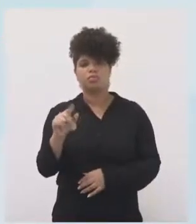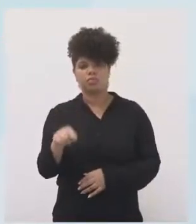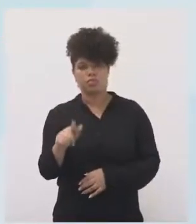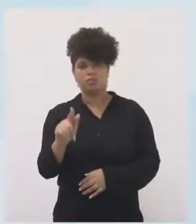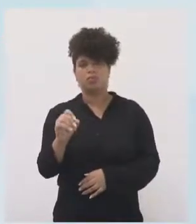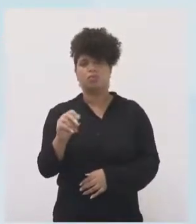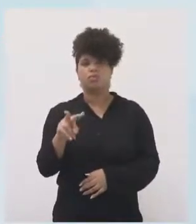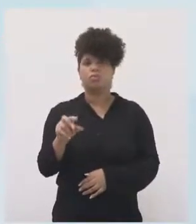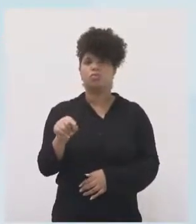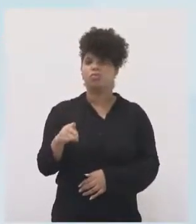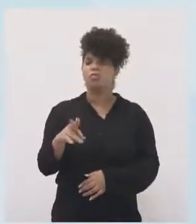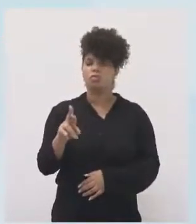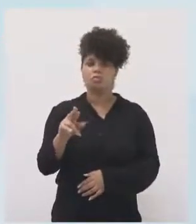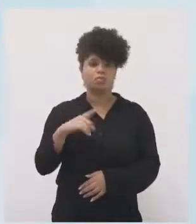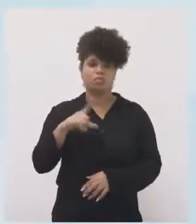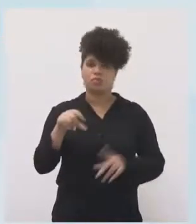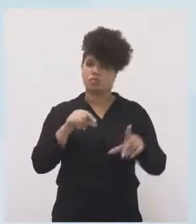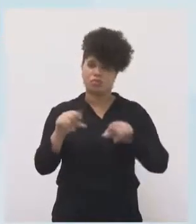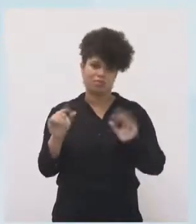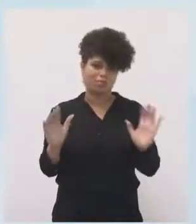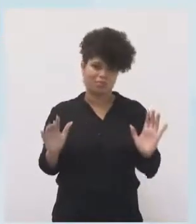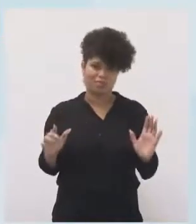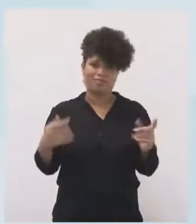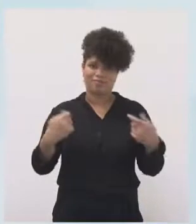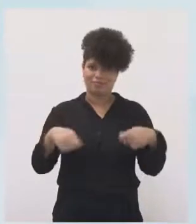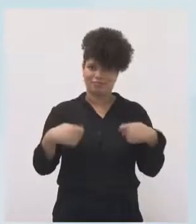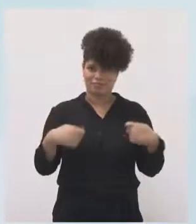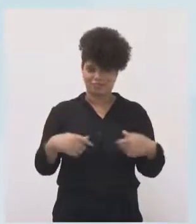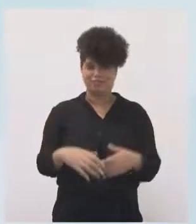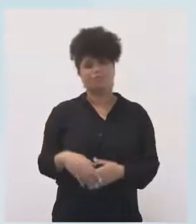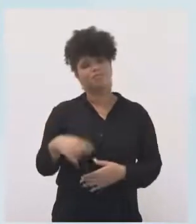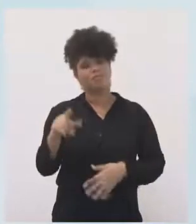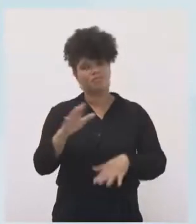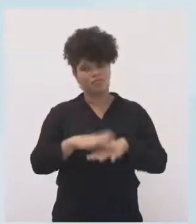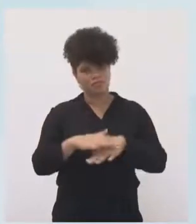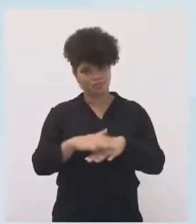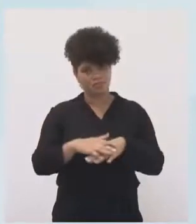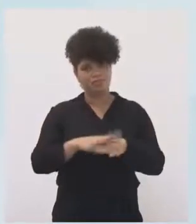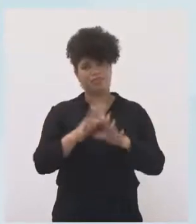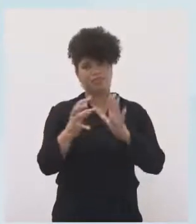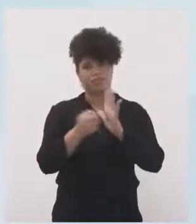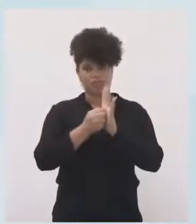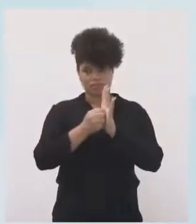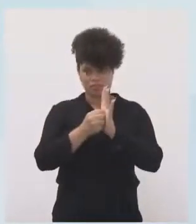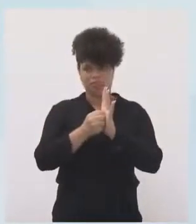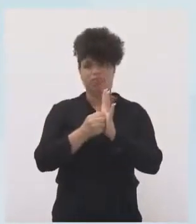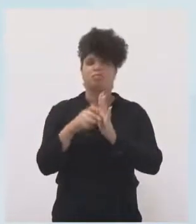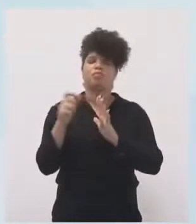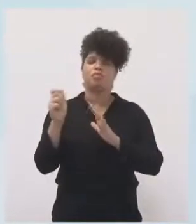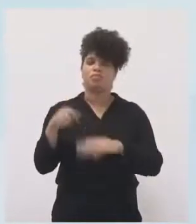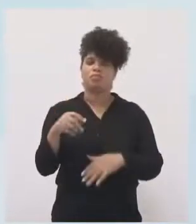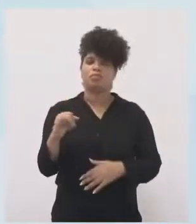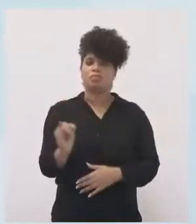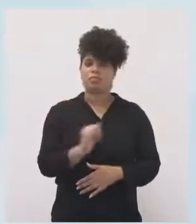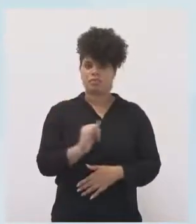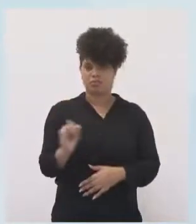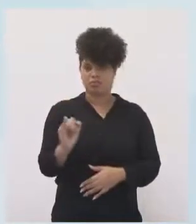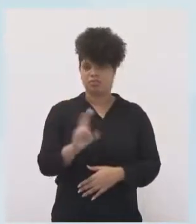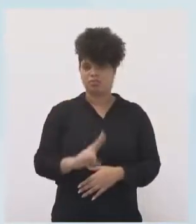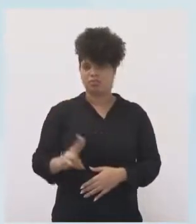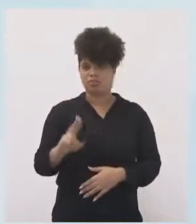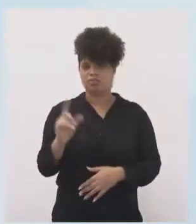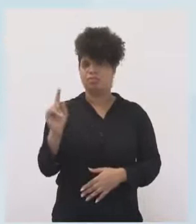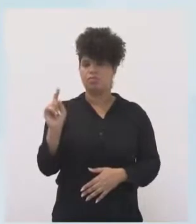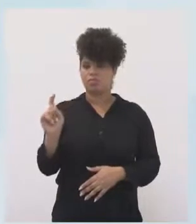@servidor.educação.sp.gov.br, tem que ser um desses. Então, você vai fazer o seu registro usando o seu e-mail institucional. Clica